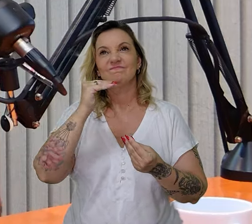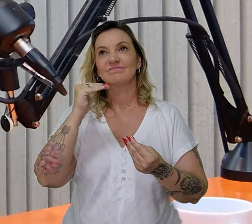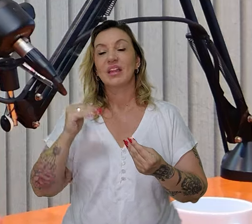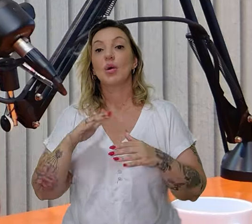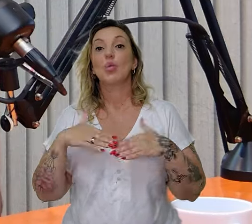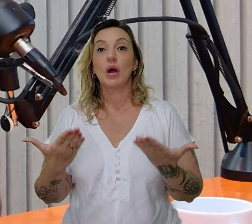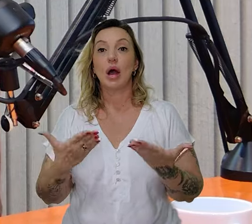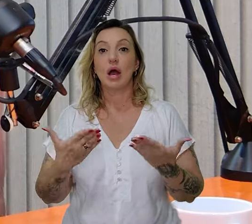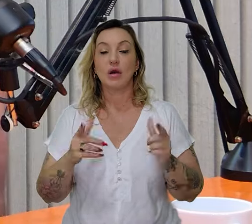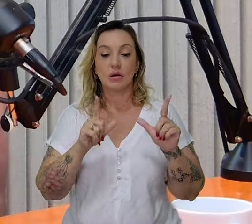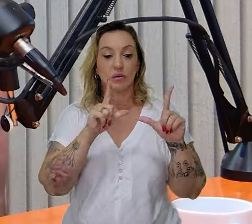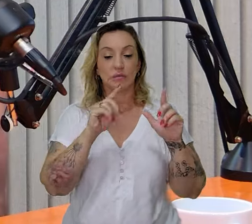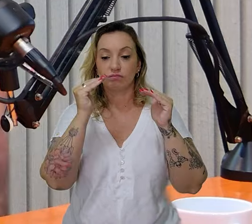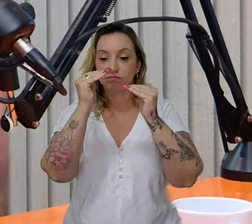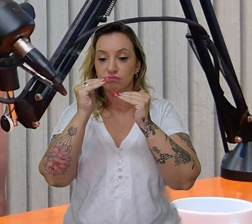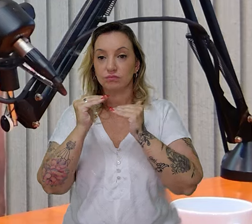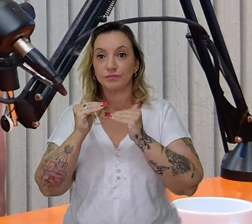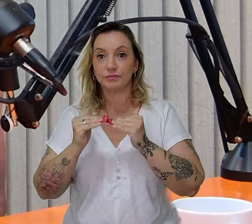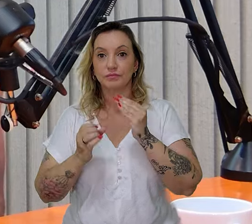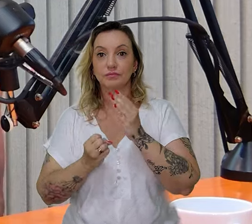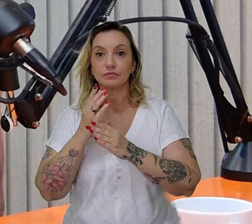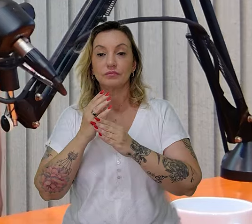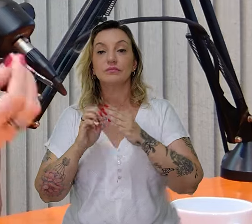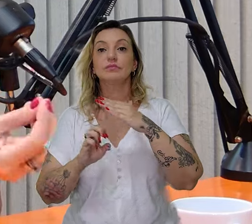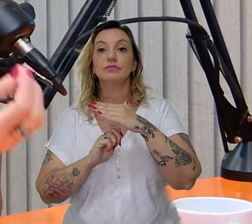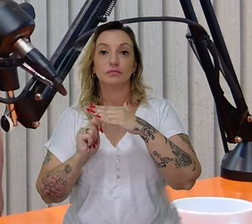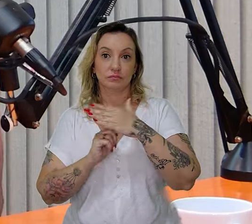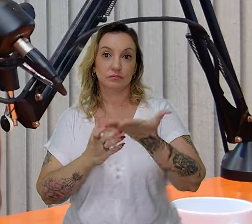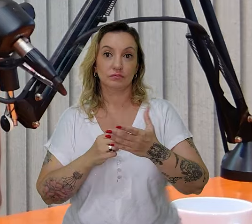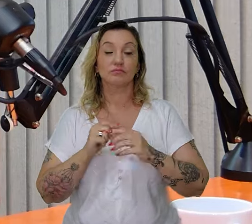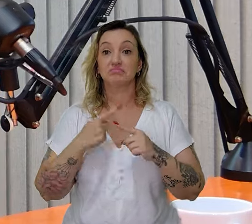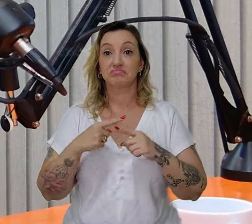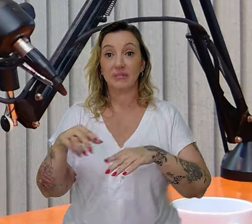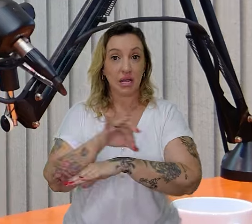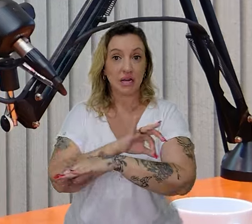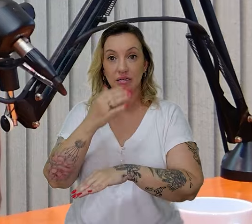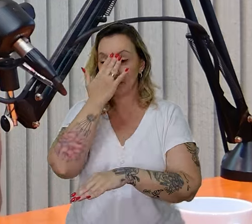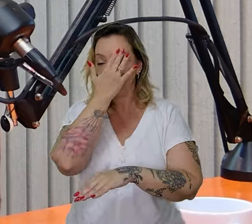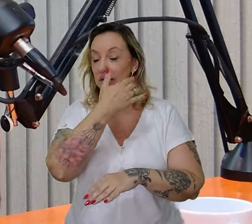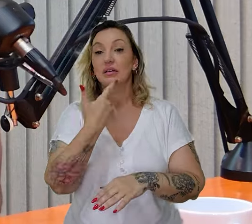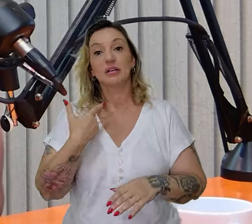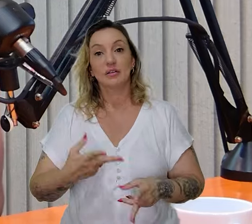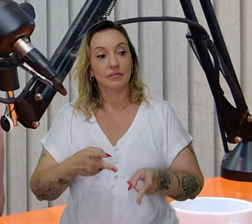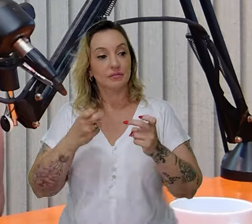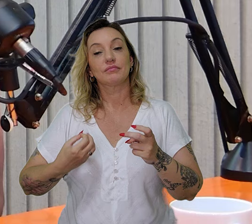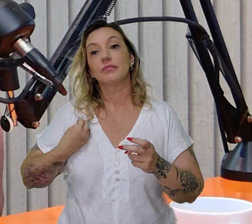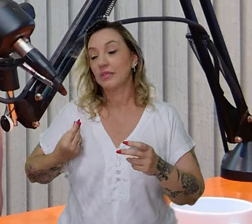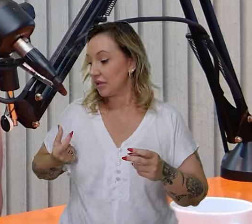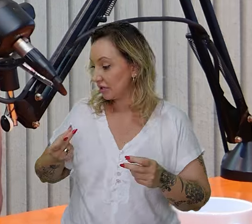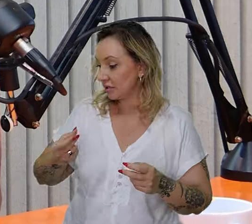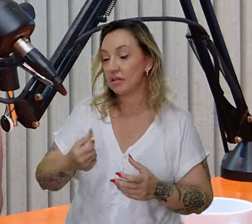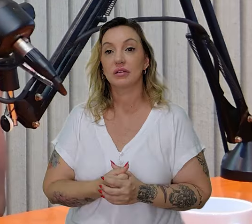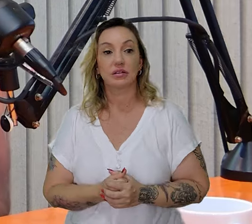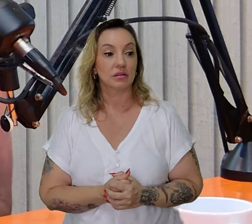Quais são as caixinhas da economia criativa até porque você pode ser um arquiteto como eu vi muitos na minha carreira